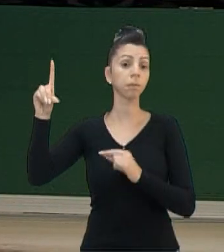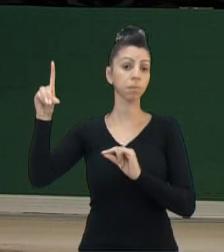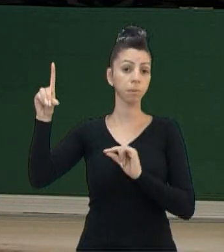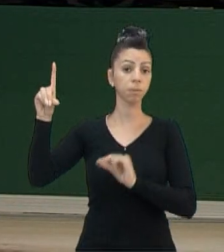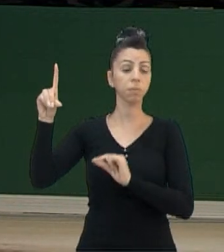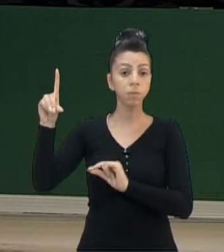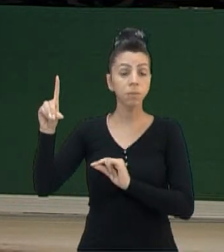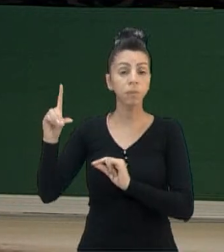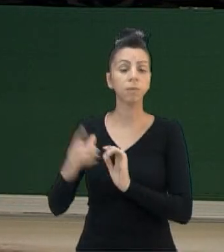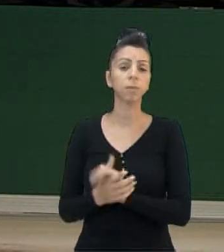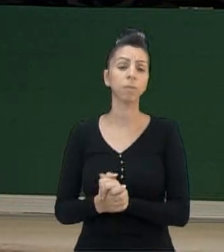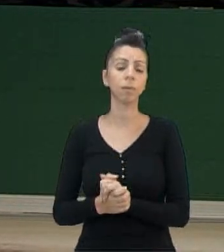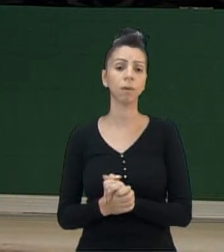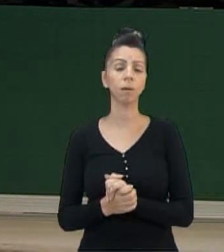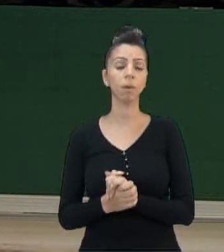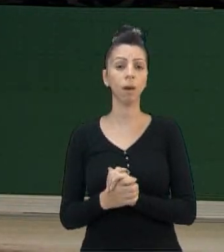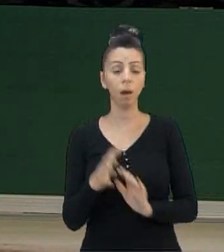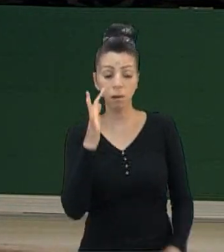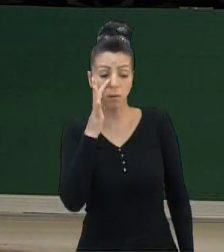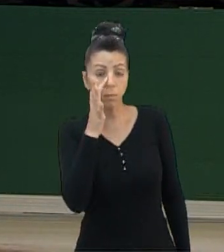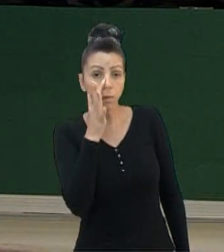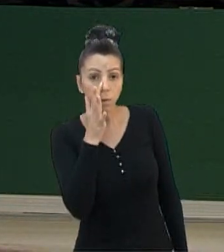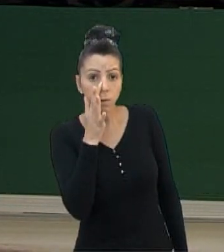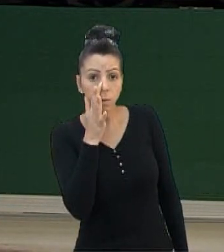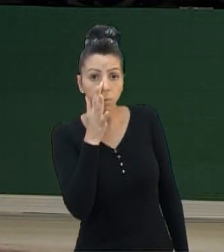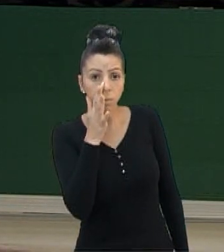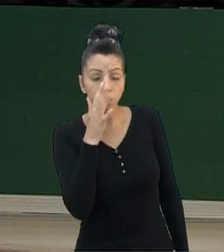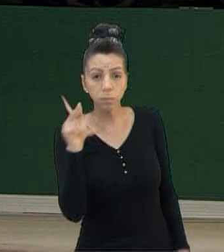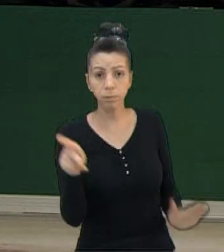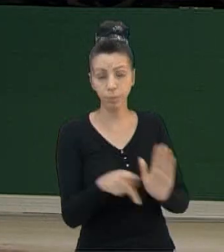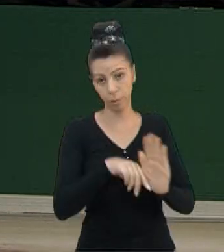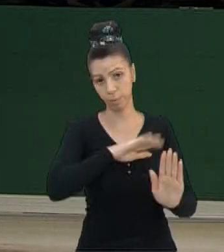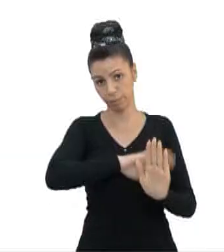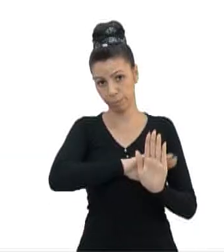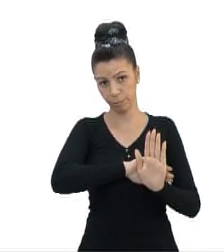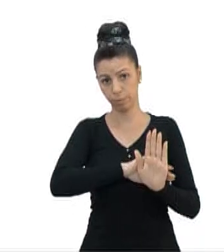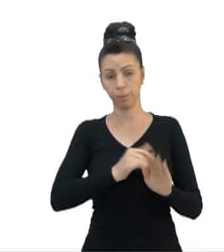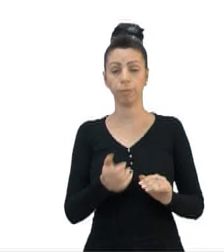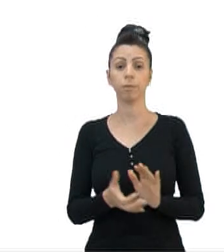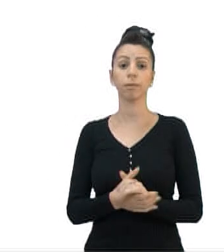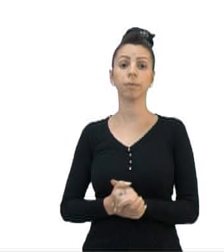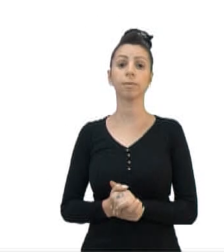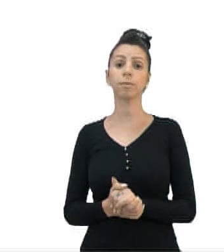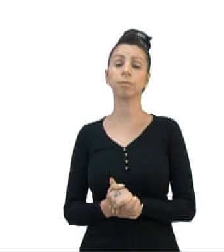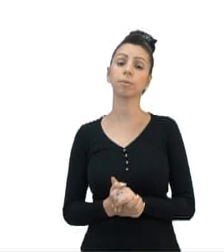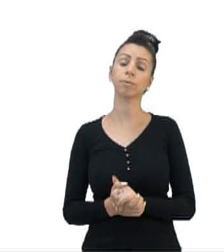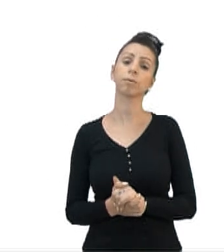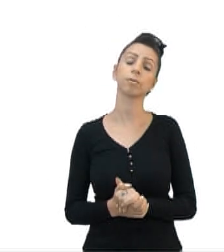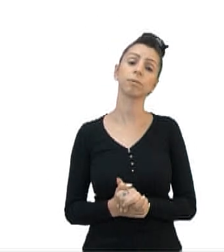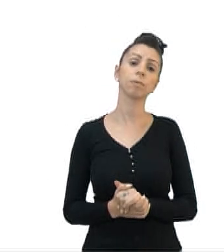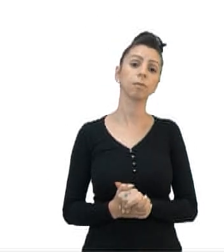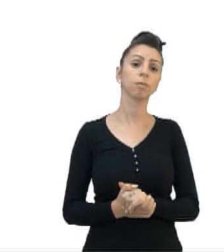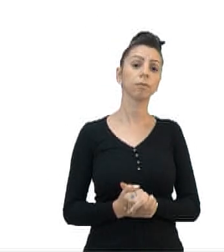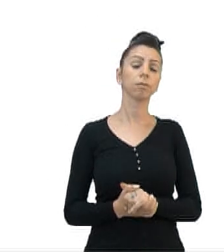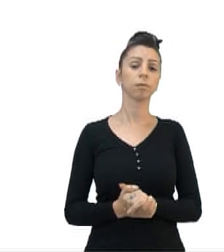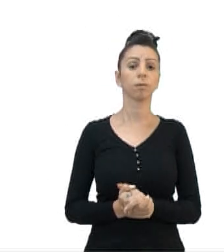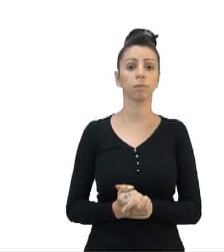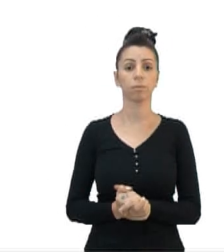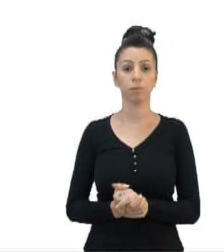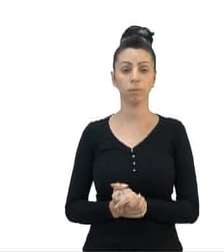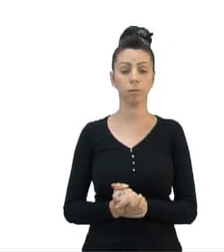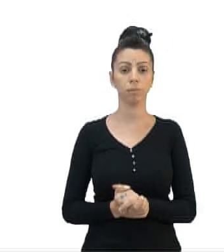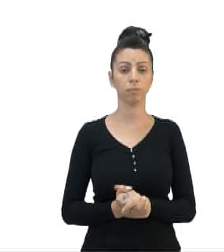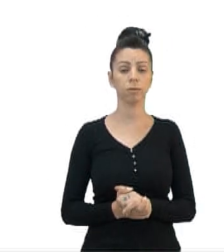vocativo, é essa ideia de admiração, tá certo? Na letra B, eu coloquei para você o quê? Essa hierarquia aparece lá